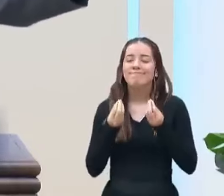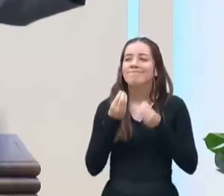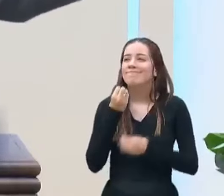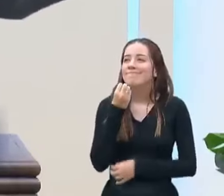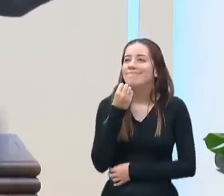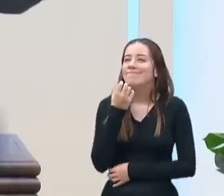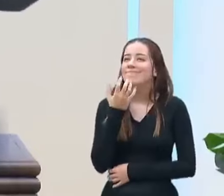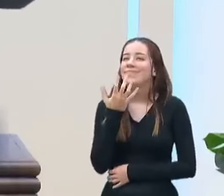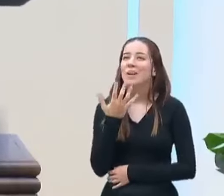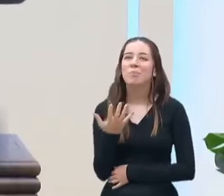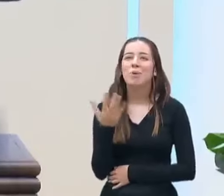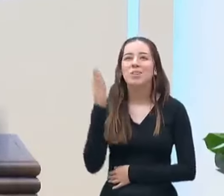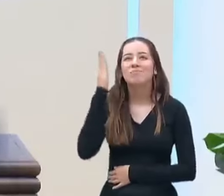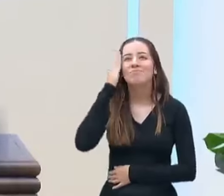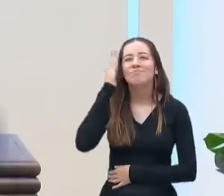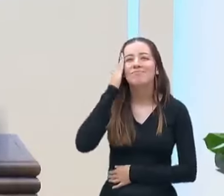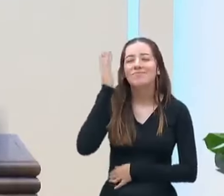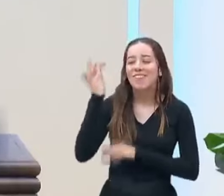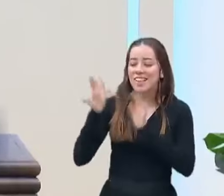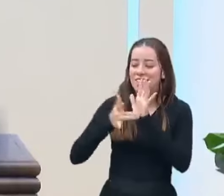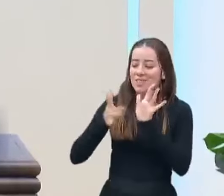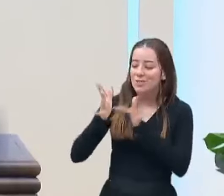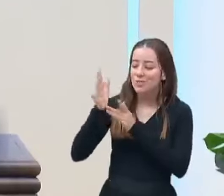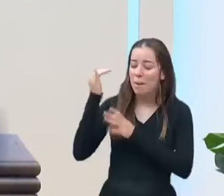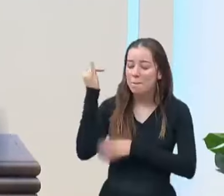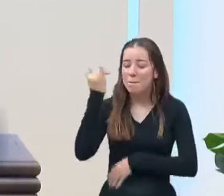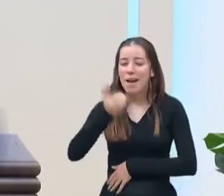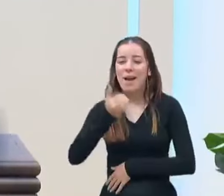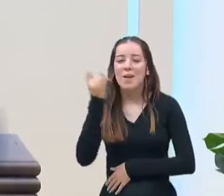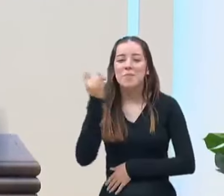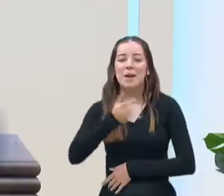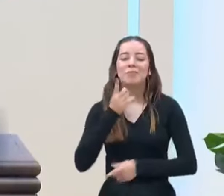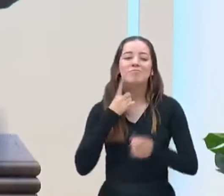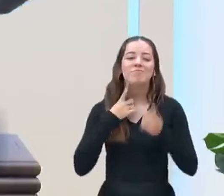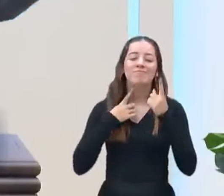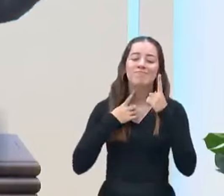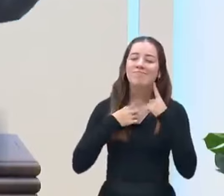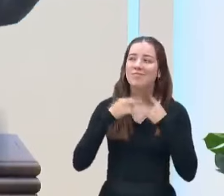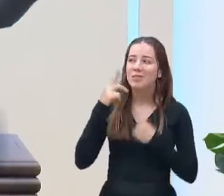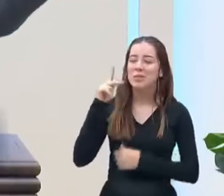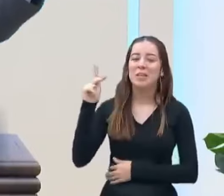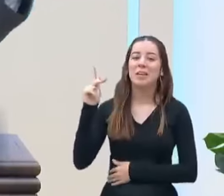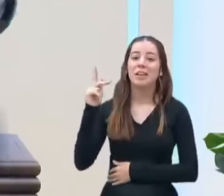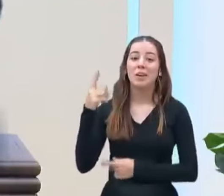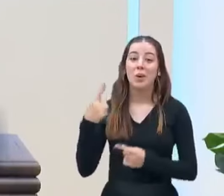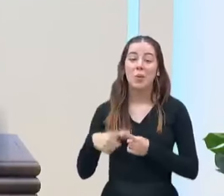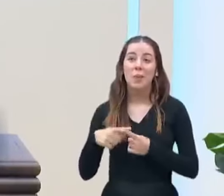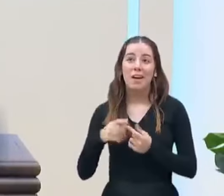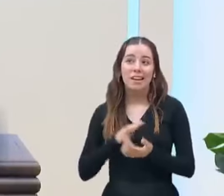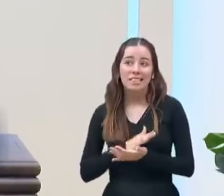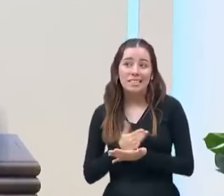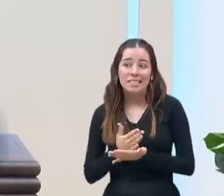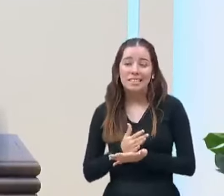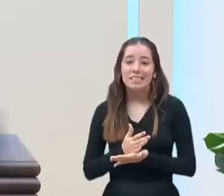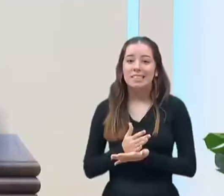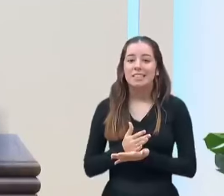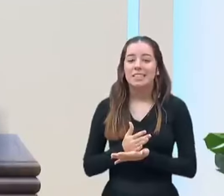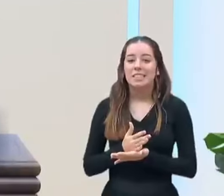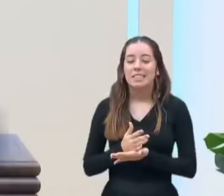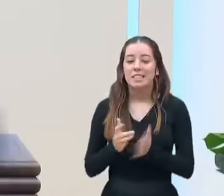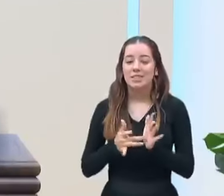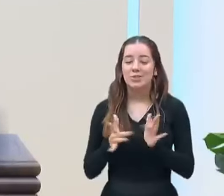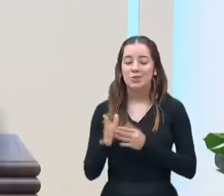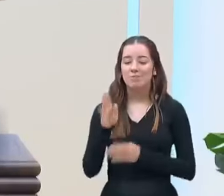quando Deus declara a sua vontade sobre a nossa vida. Porque o silêncio de Deus também dói no coração da